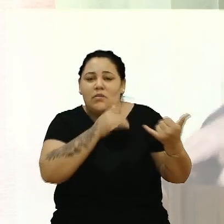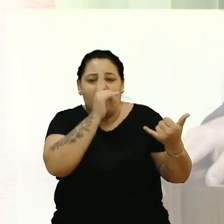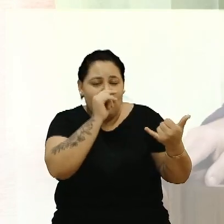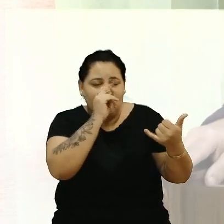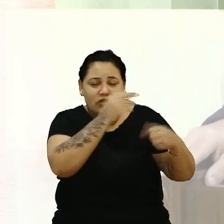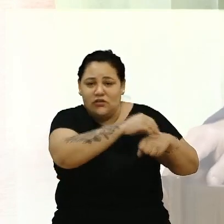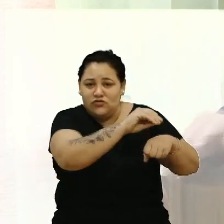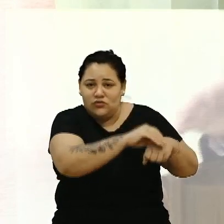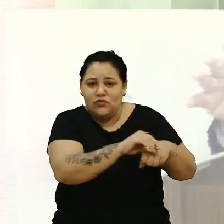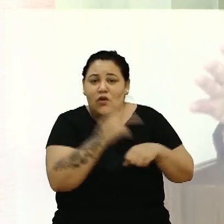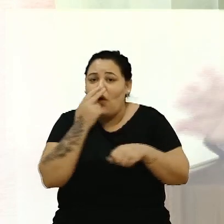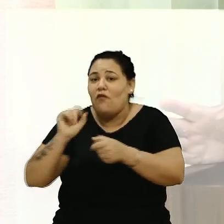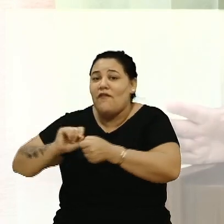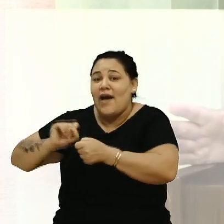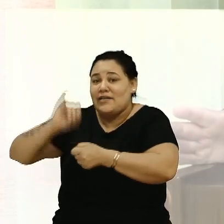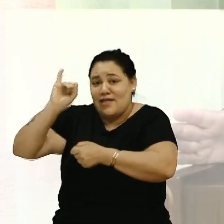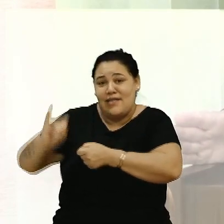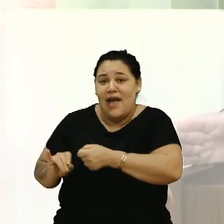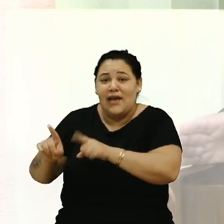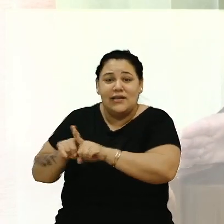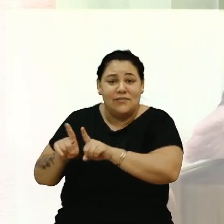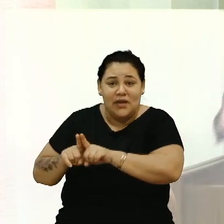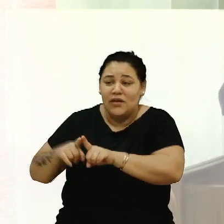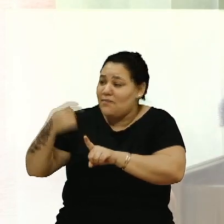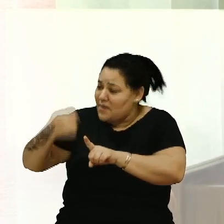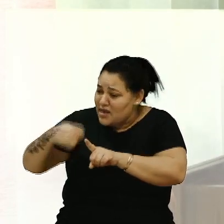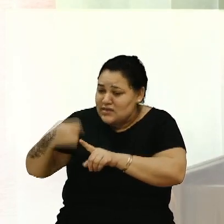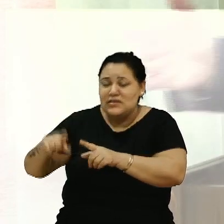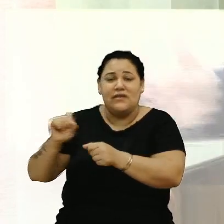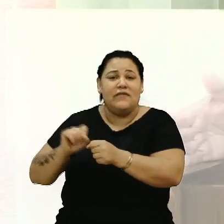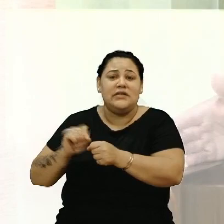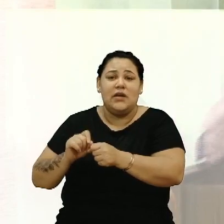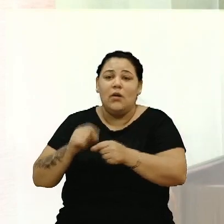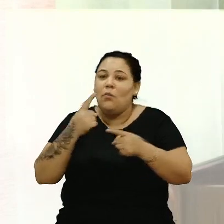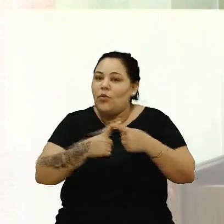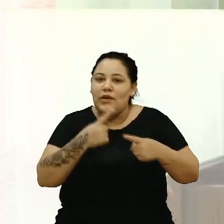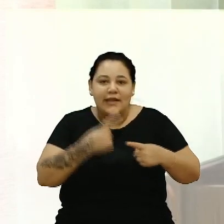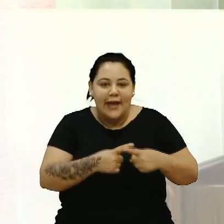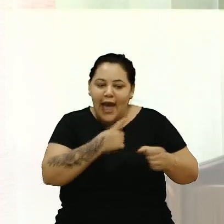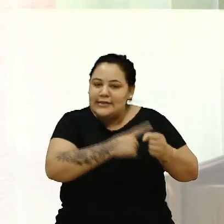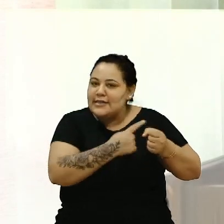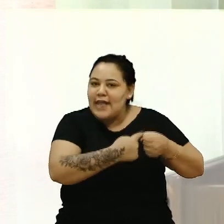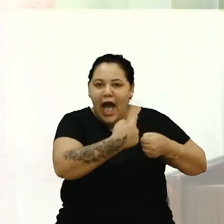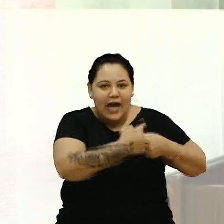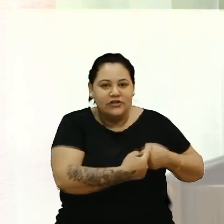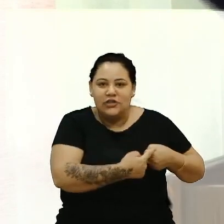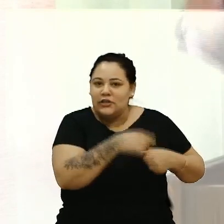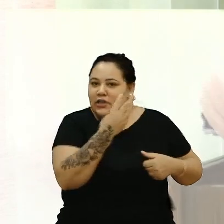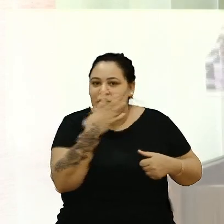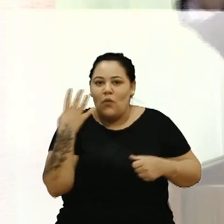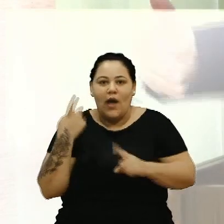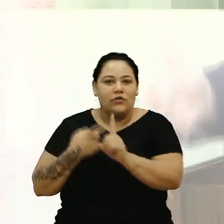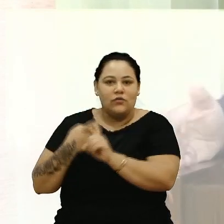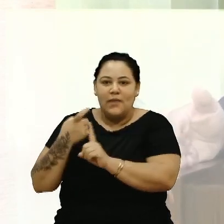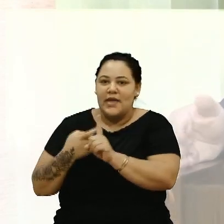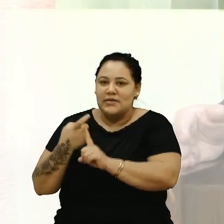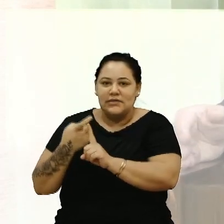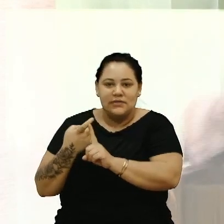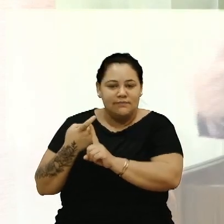feito na Itália. Nós vamos ter que partir para isso. Porque senão essas cidades aí vão estar, a cada 3, 4 meses, 6 meses, vão